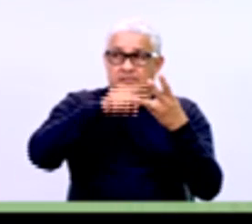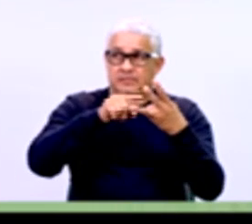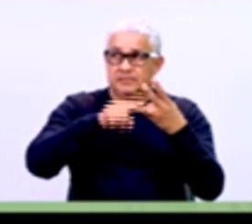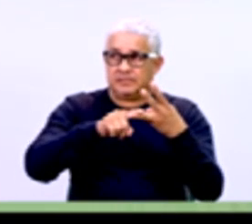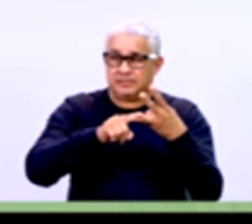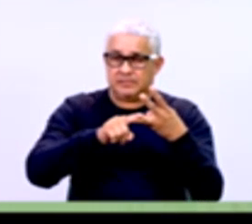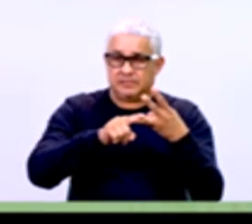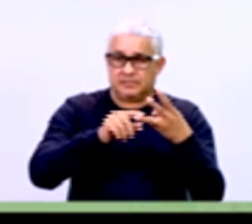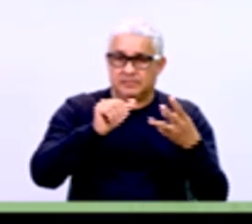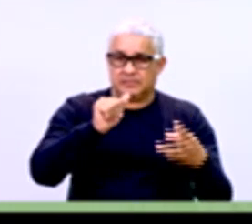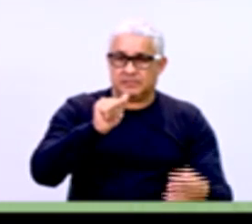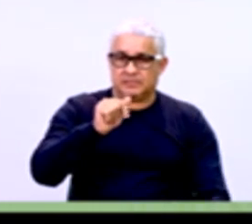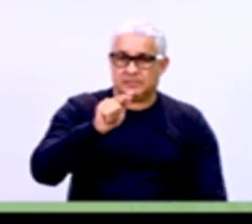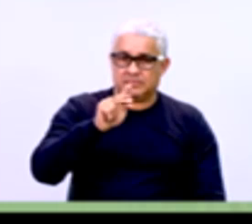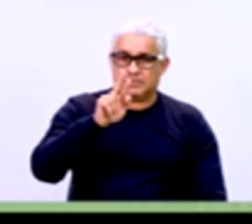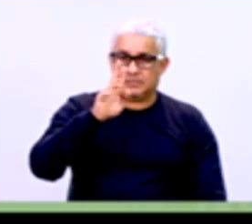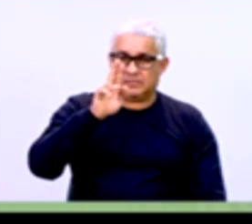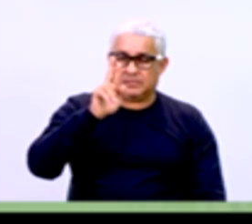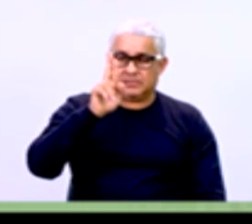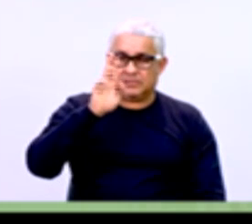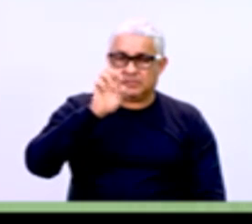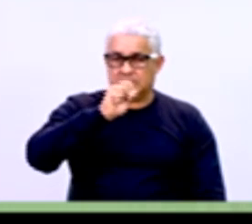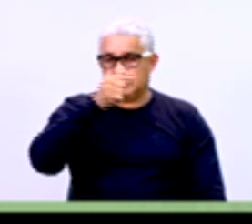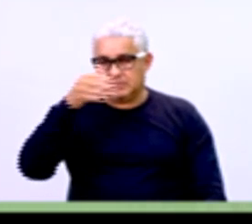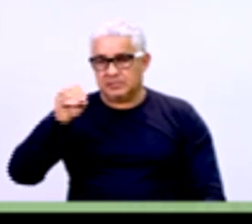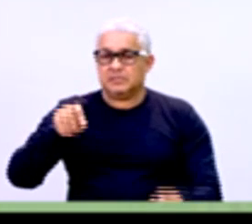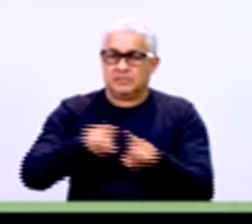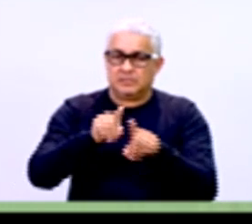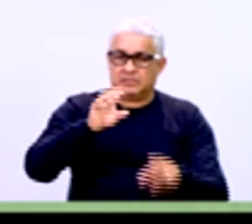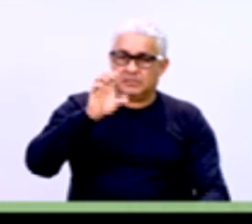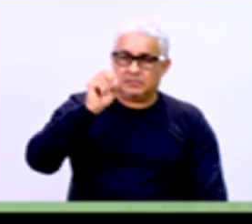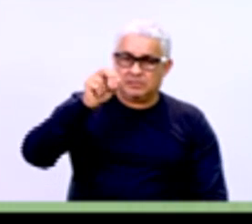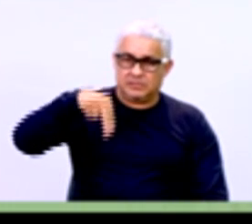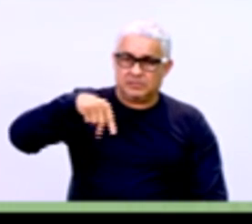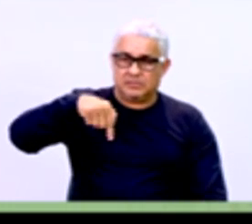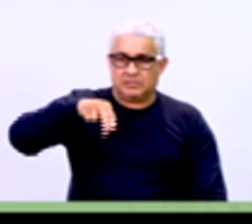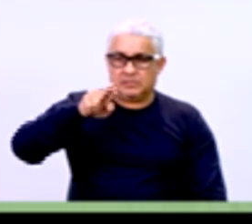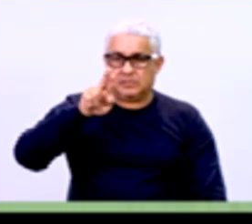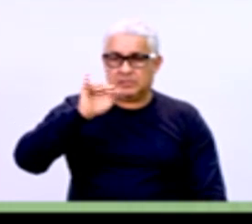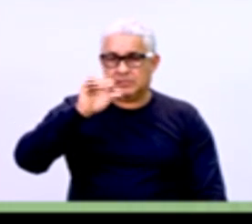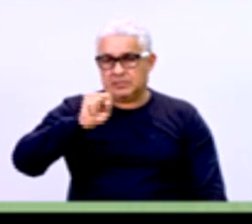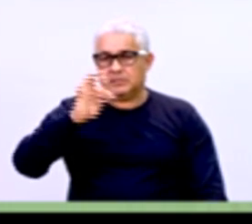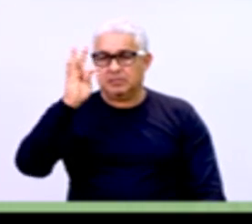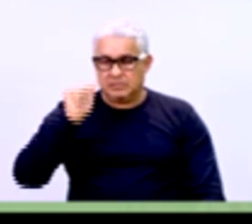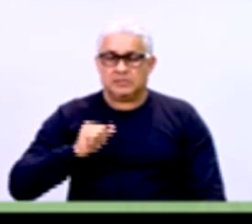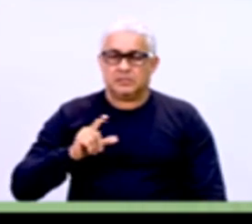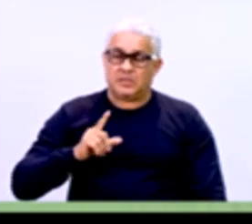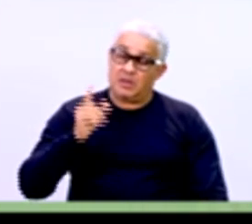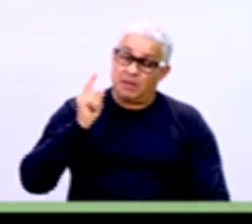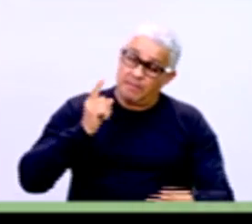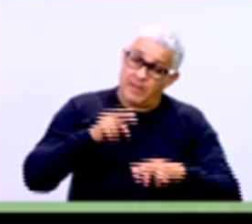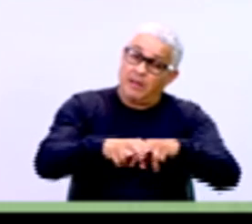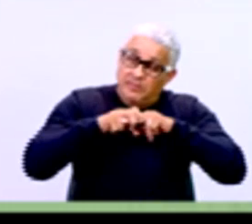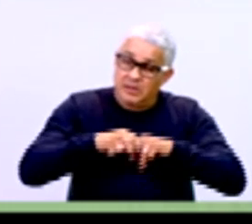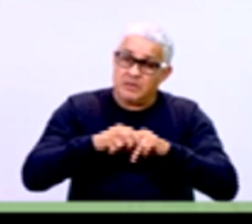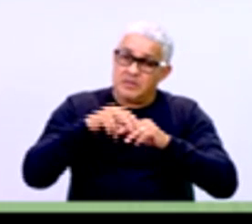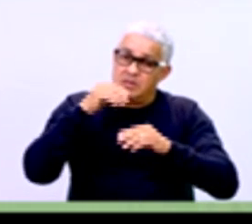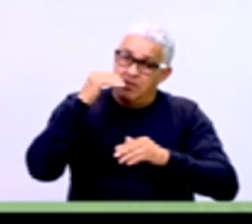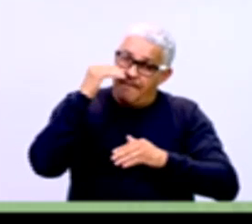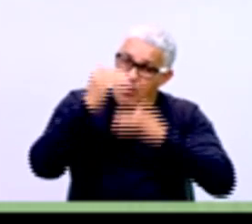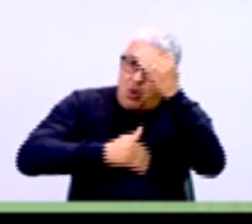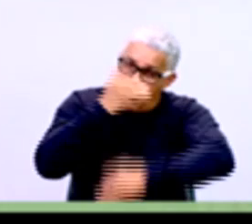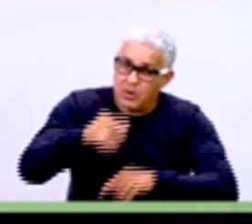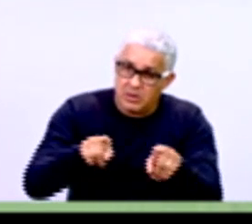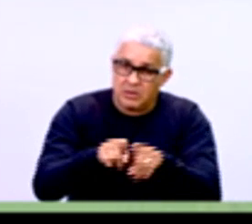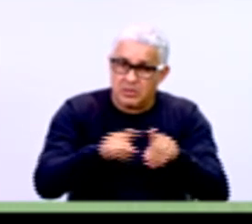chamado de agressão e conquista. Esse estágio é caracterizado pelo desenvolvimento, pela